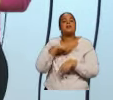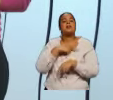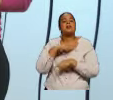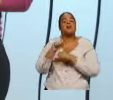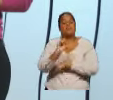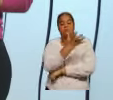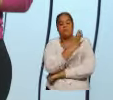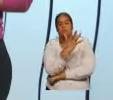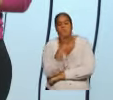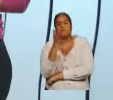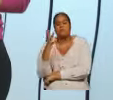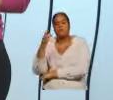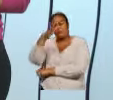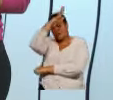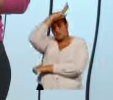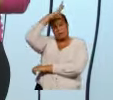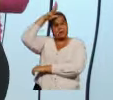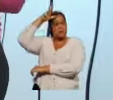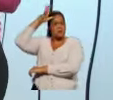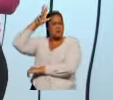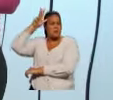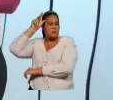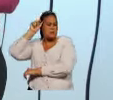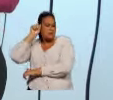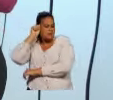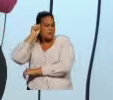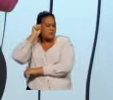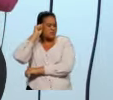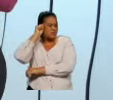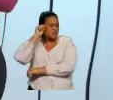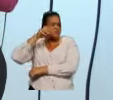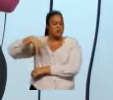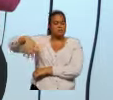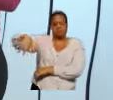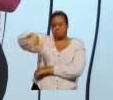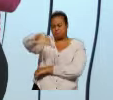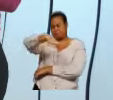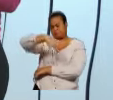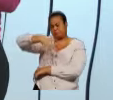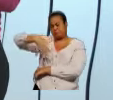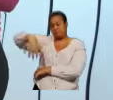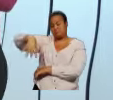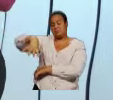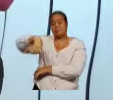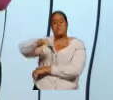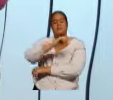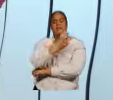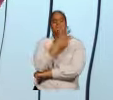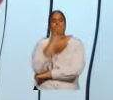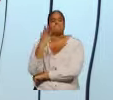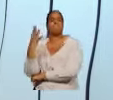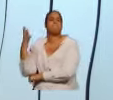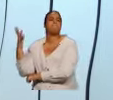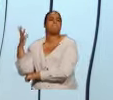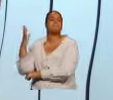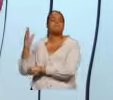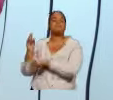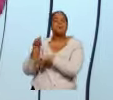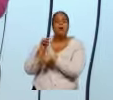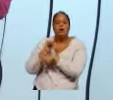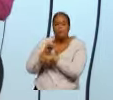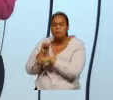a floresta amazônica por exemplo é um espaço onde a natureza ela está sendo